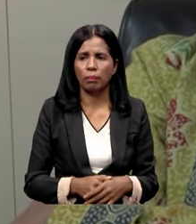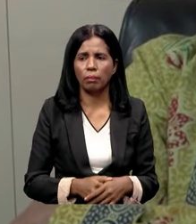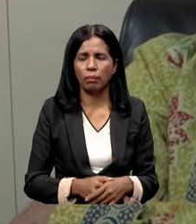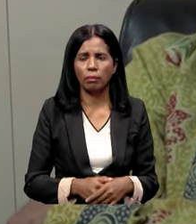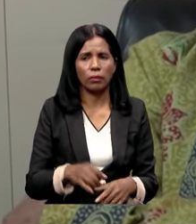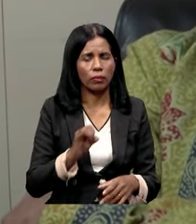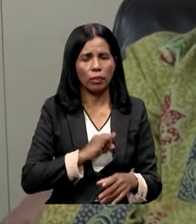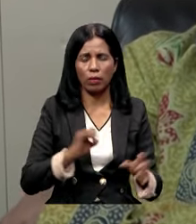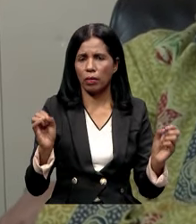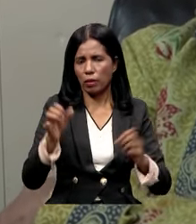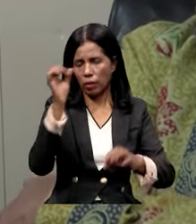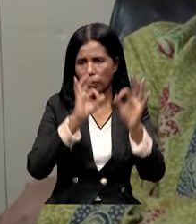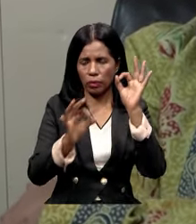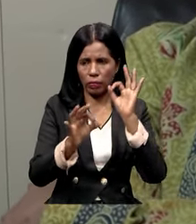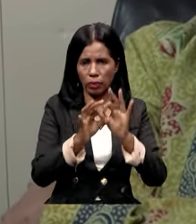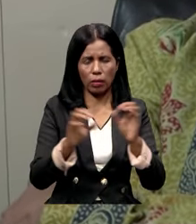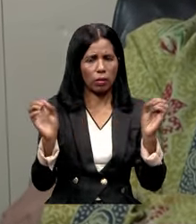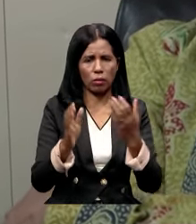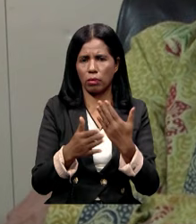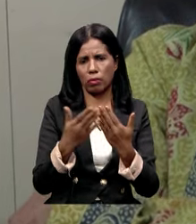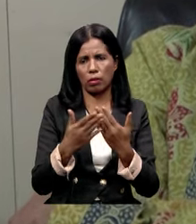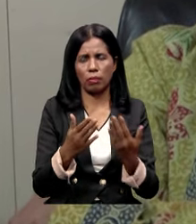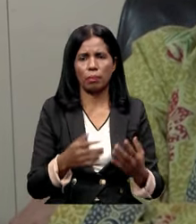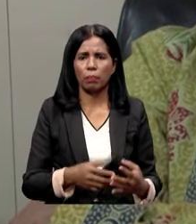Aula fia kata, atu sai imperador nela os fácil.